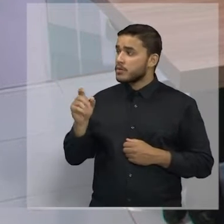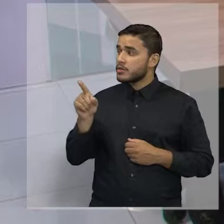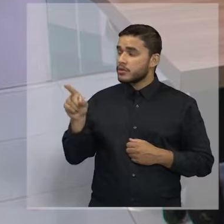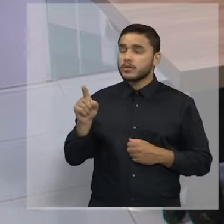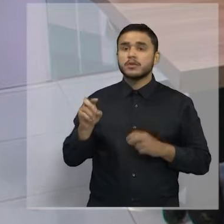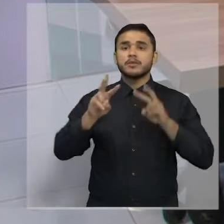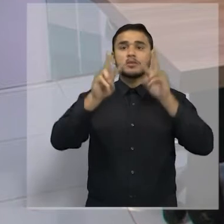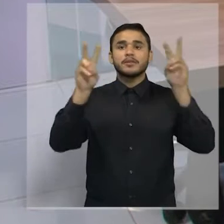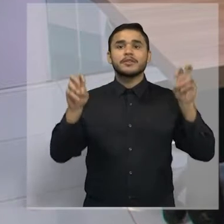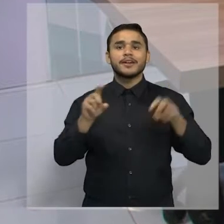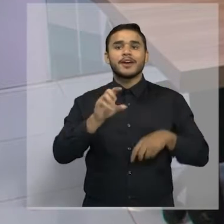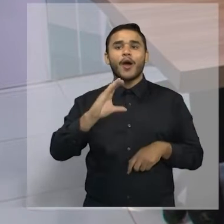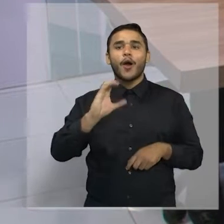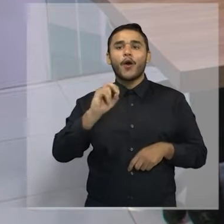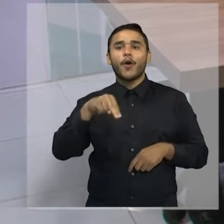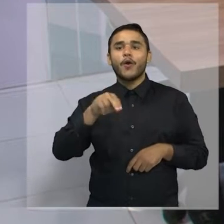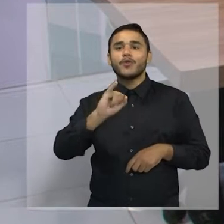Cônjuge.